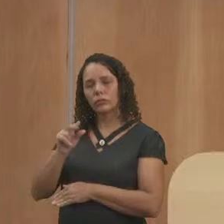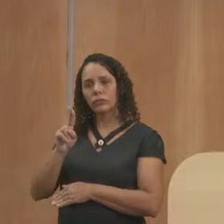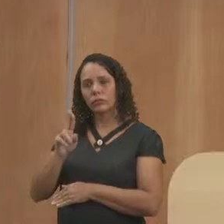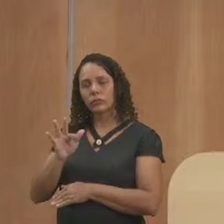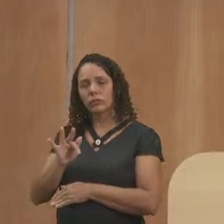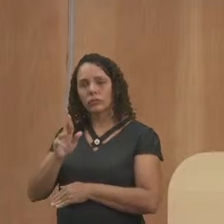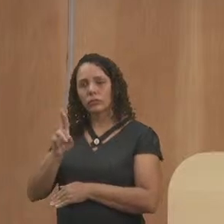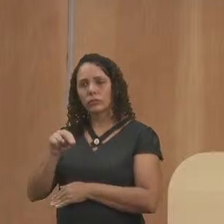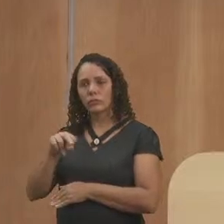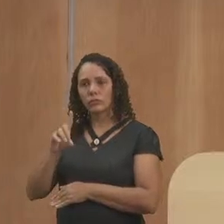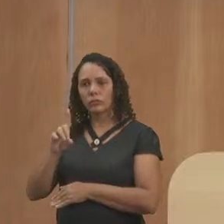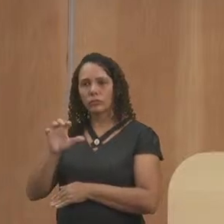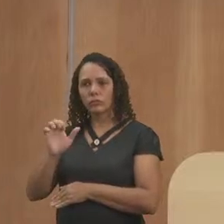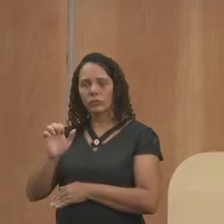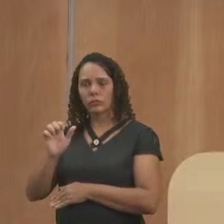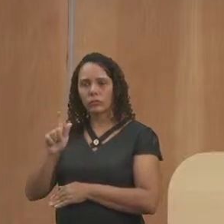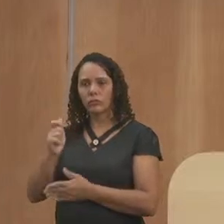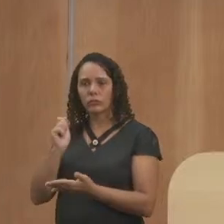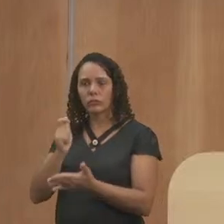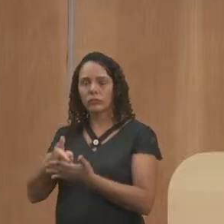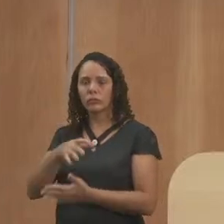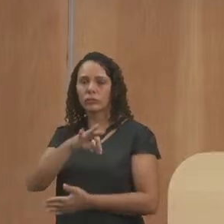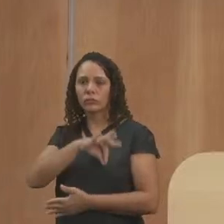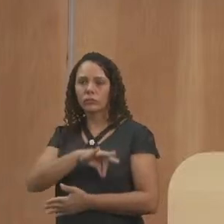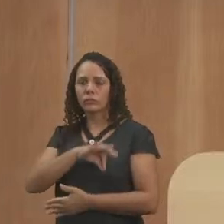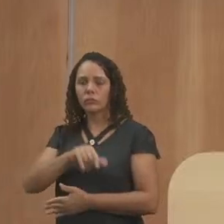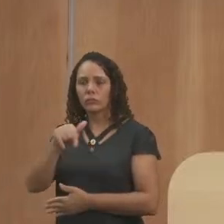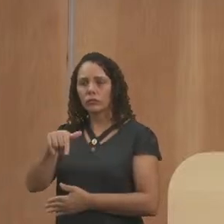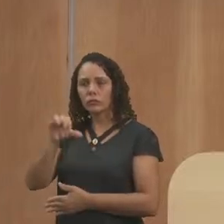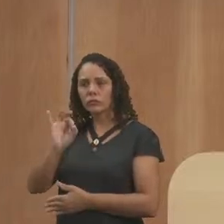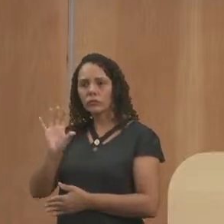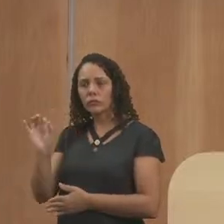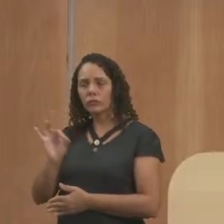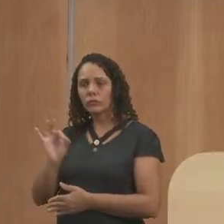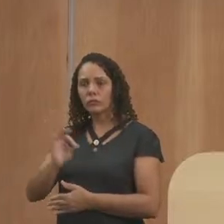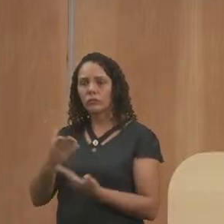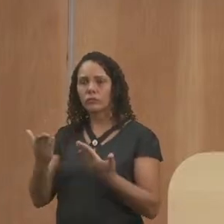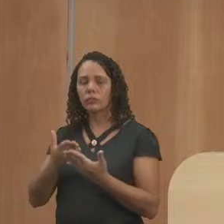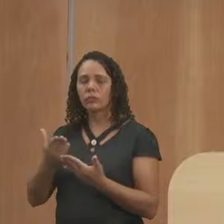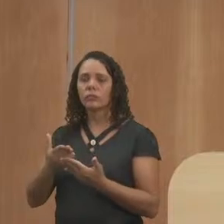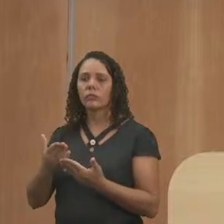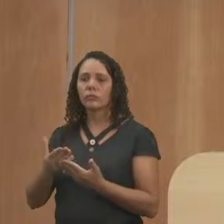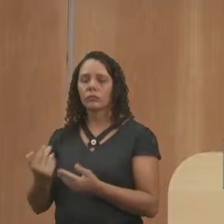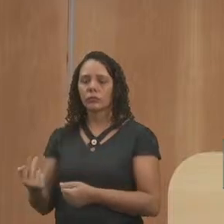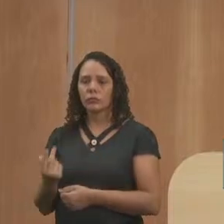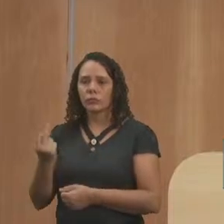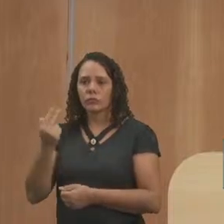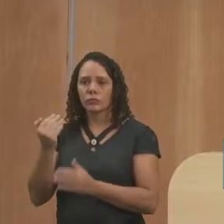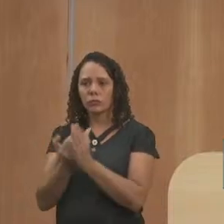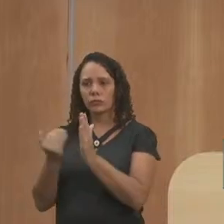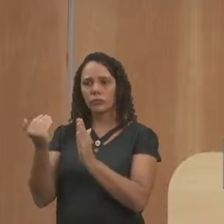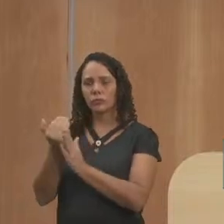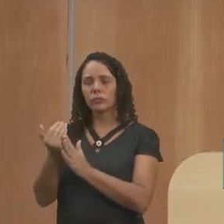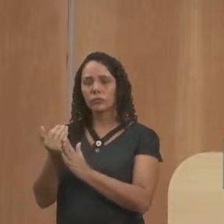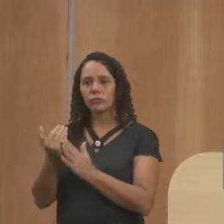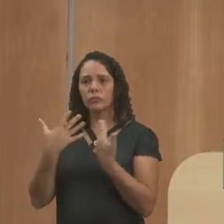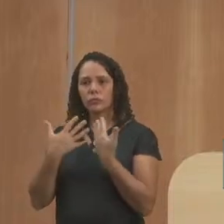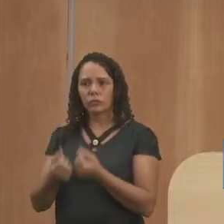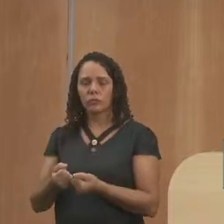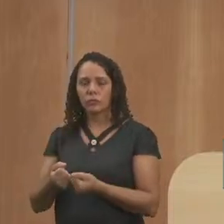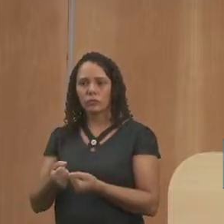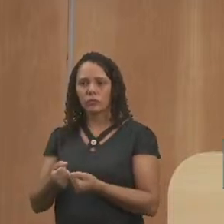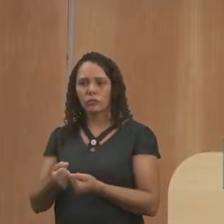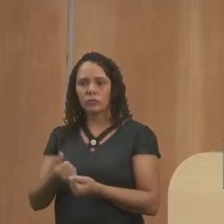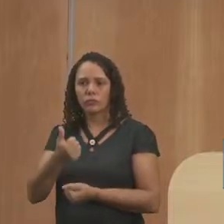gasto com folha, que é de 70%, hoje a nossa folha da educação ela tem um custo superior ao que recebe do Fundeb, em torno